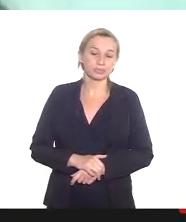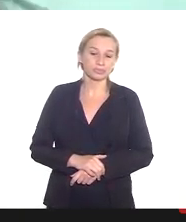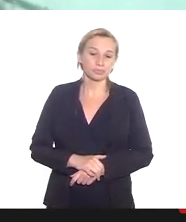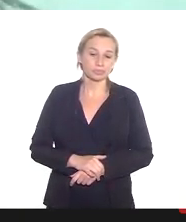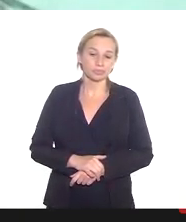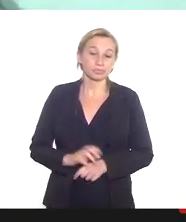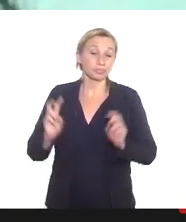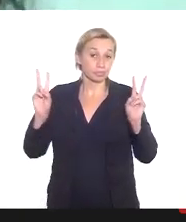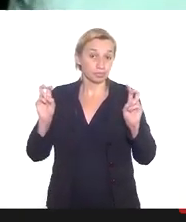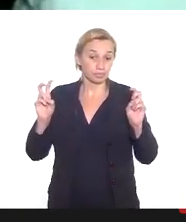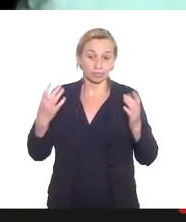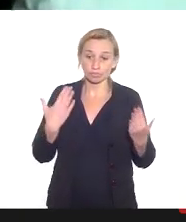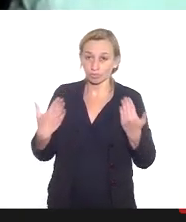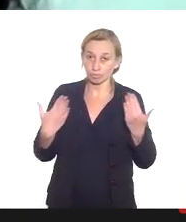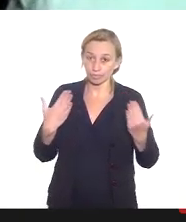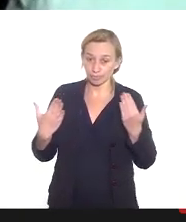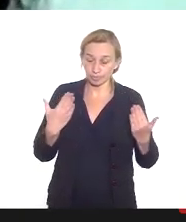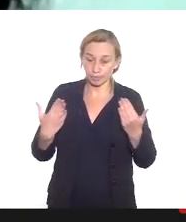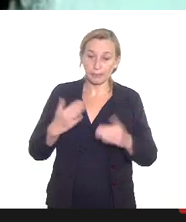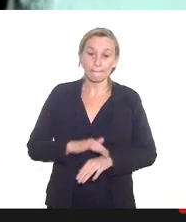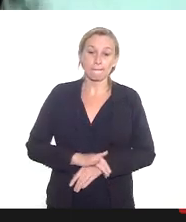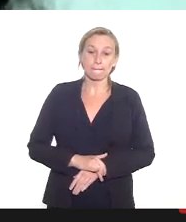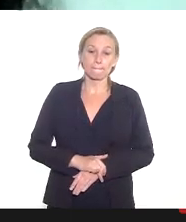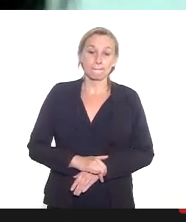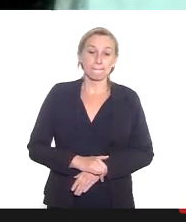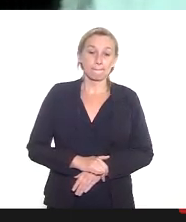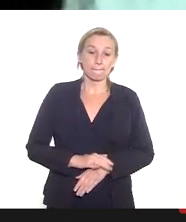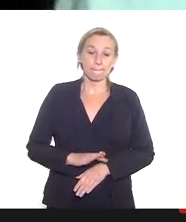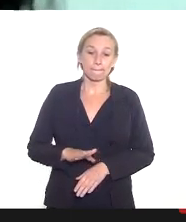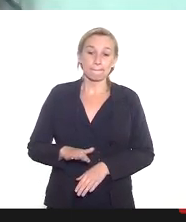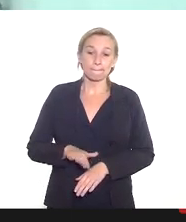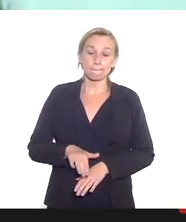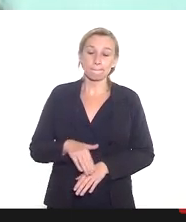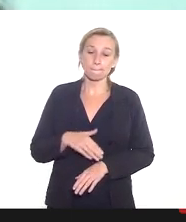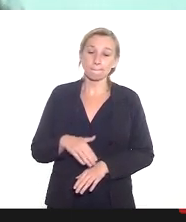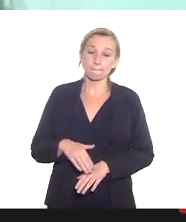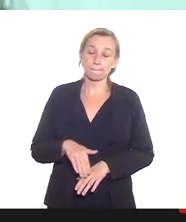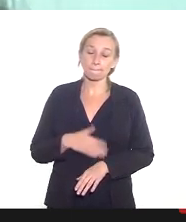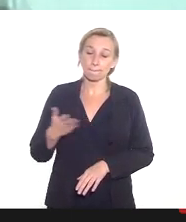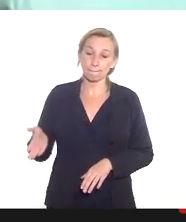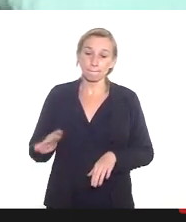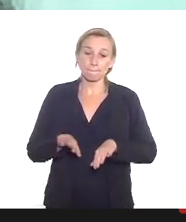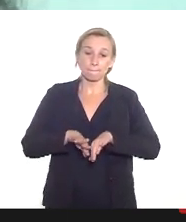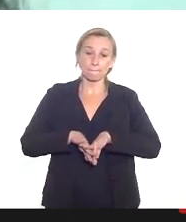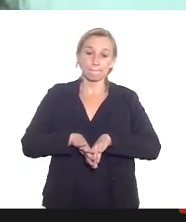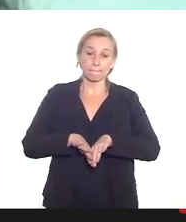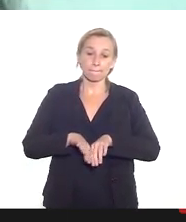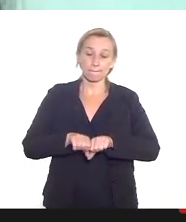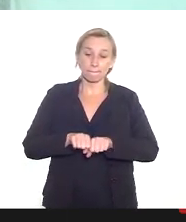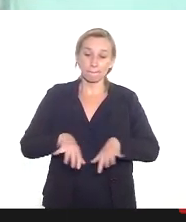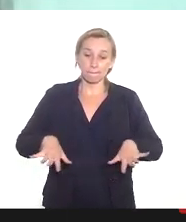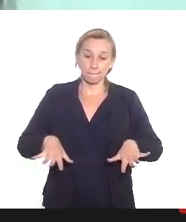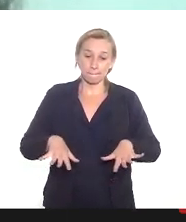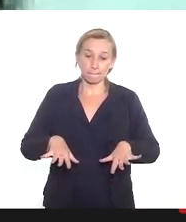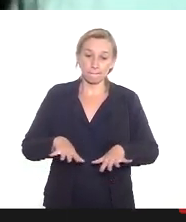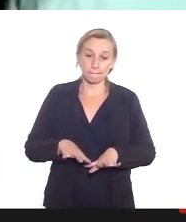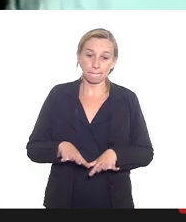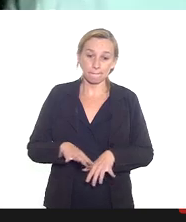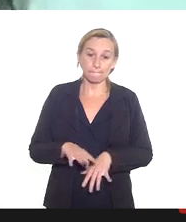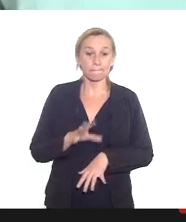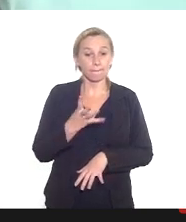para mim é comparada situações de Fora pandemia tá emitindo